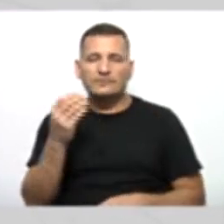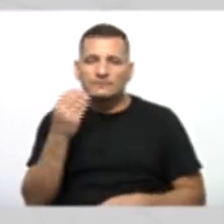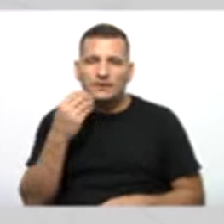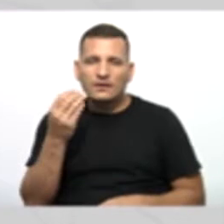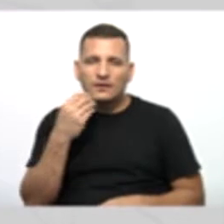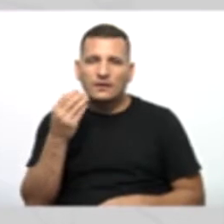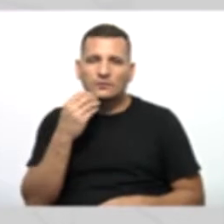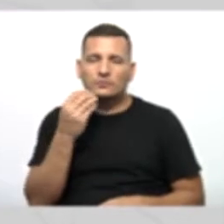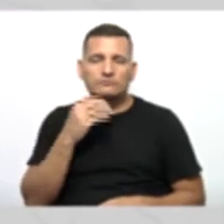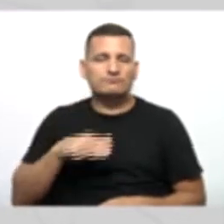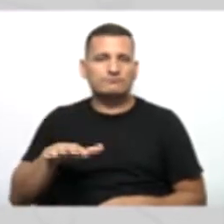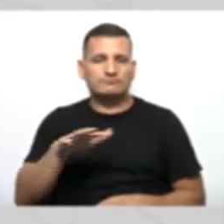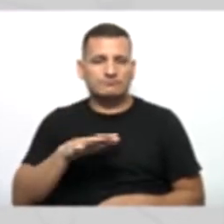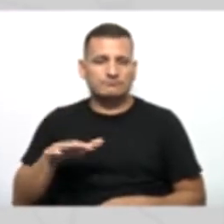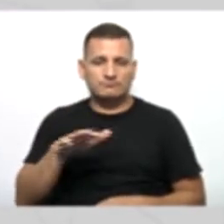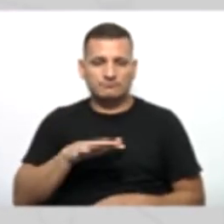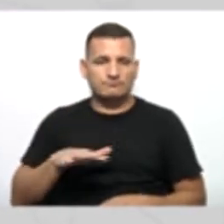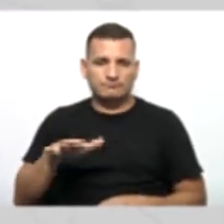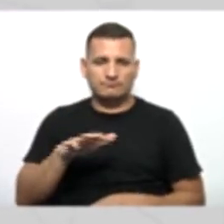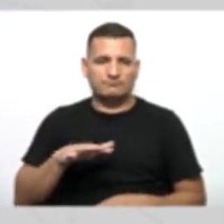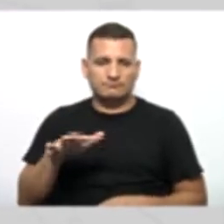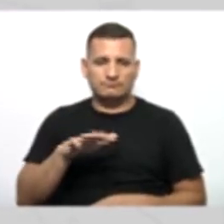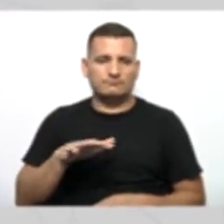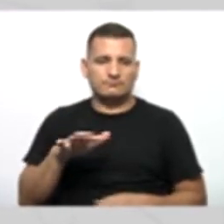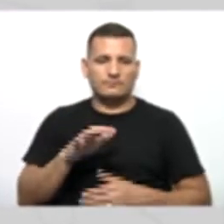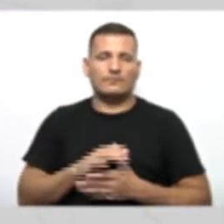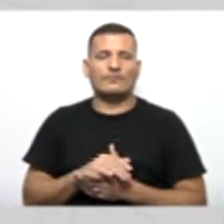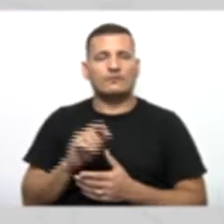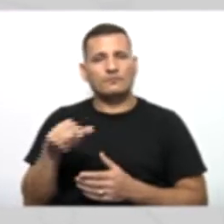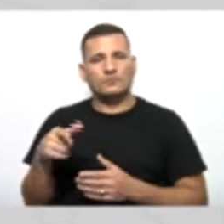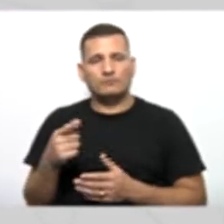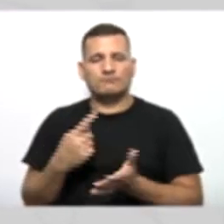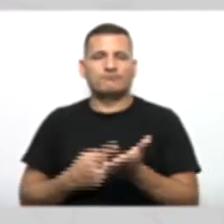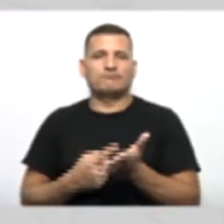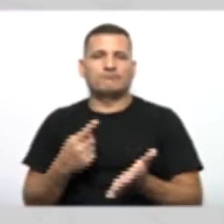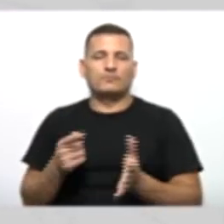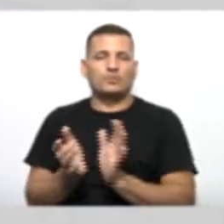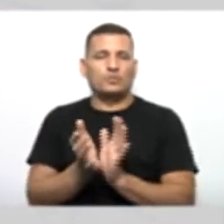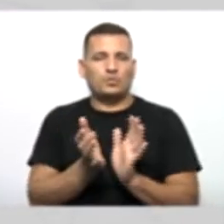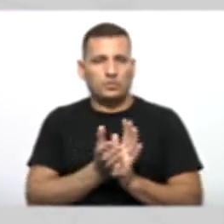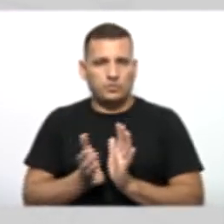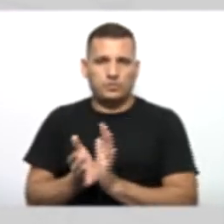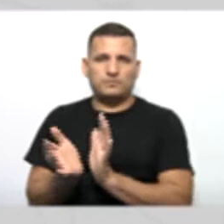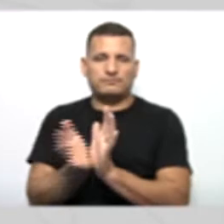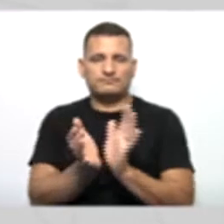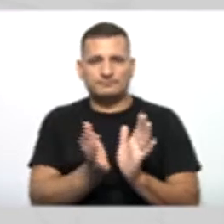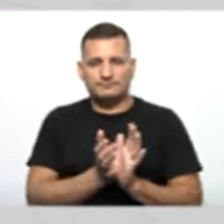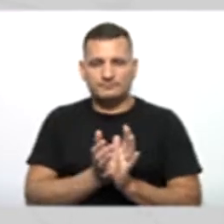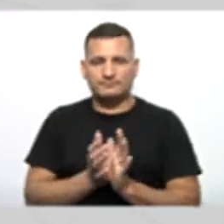ambiente, o que levou à prática de viver em grupos.